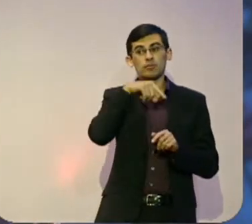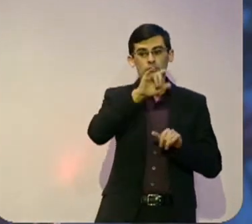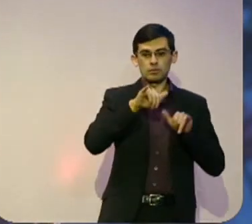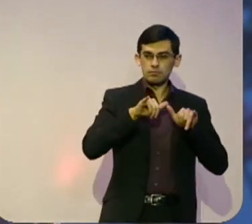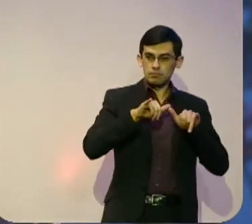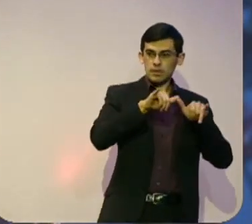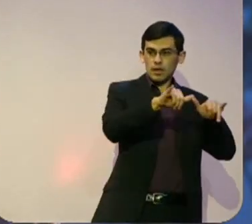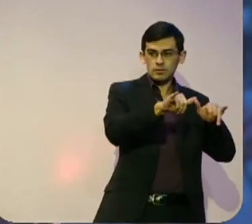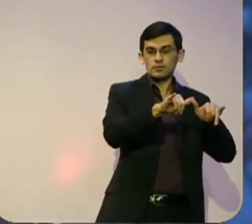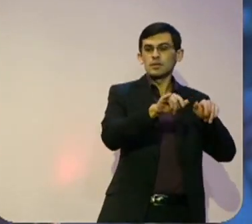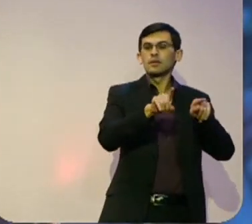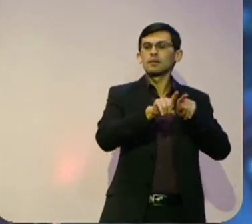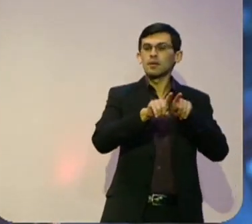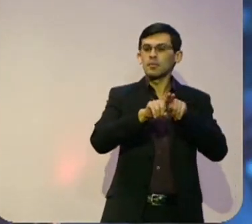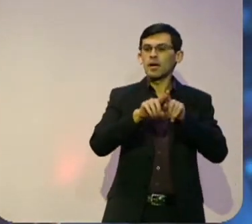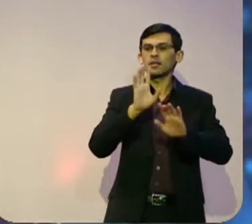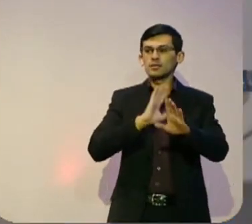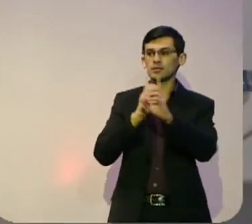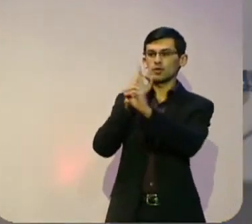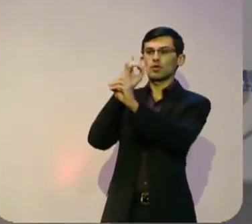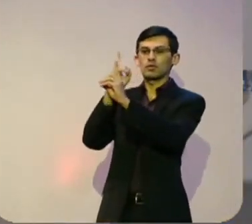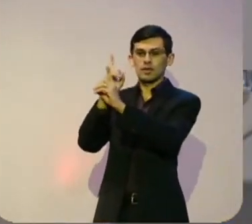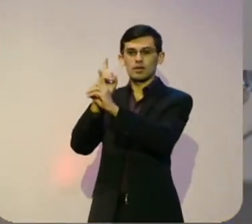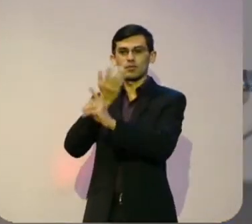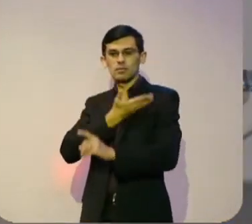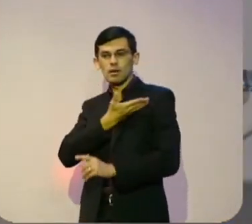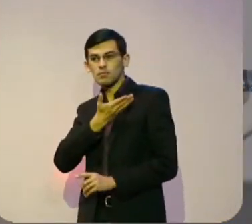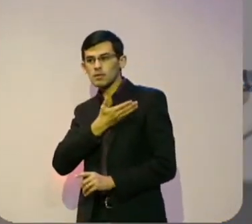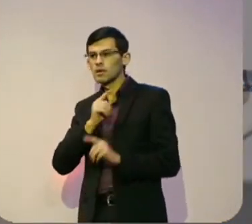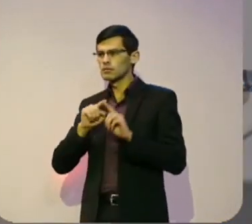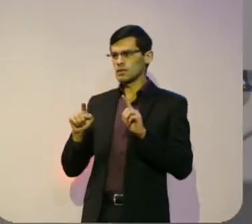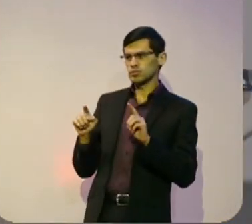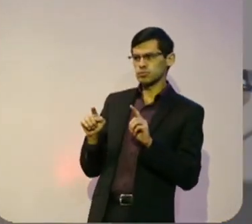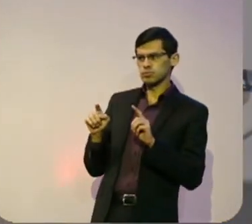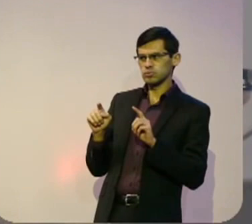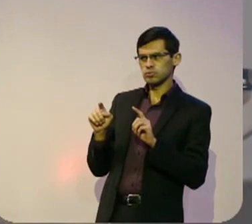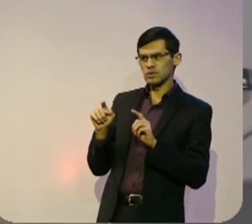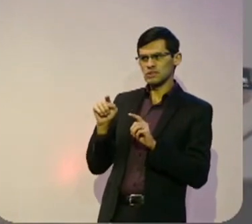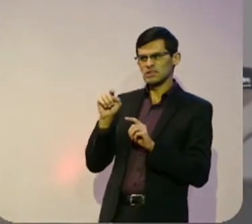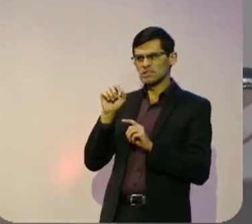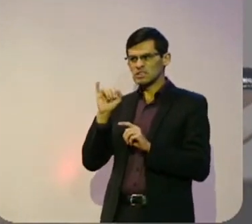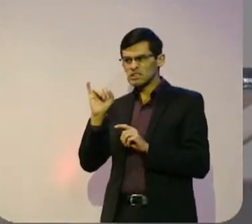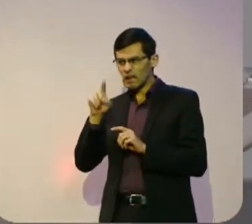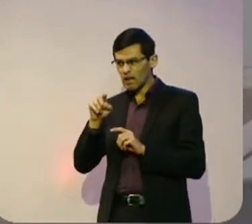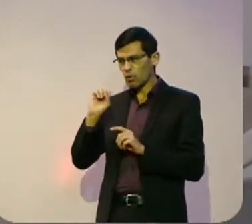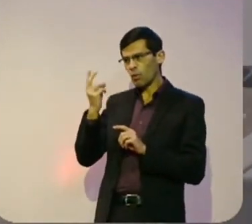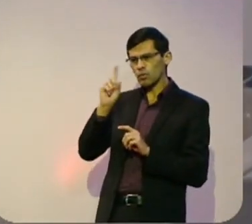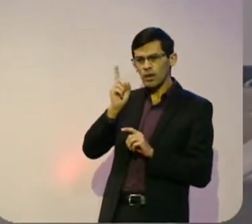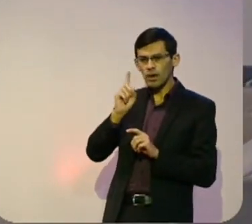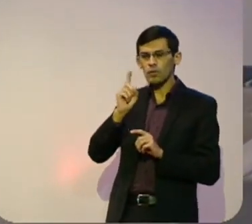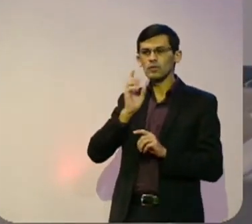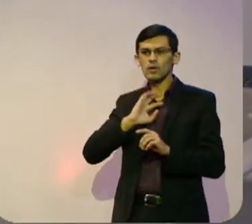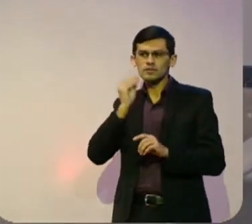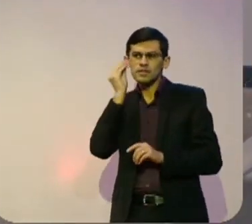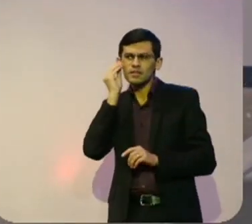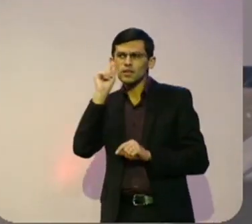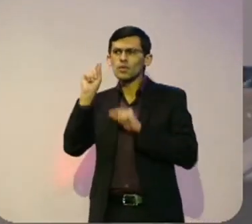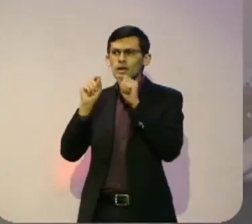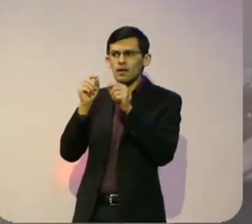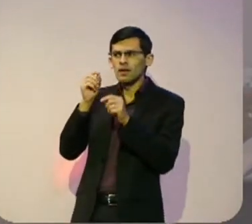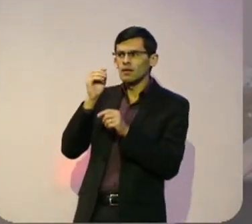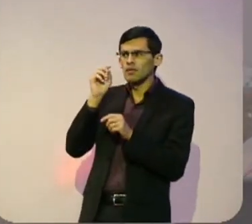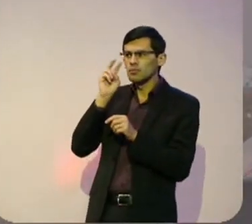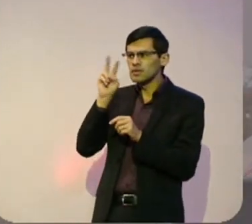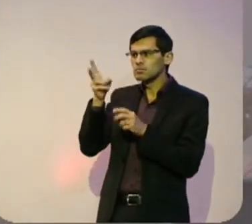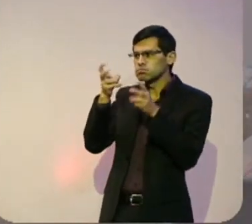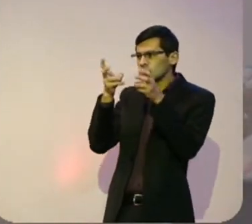nesse período aí, né? Talvez você tenha encontrado um outro conhecido, mas será que é mesmo, né? A gente fica ali tentando